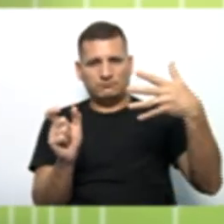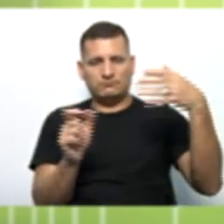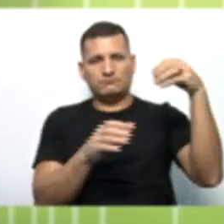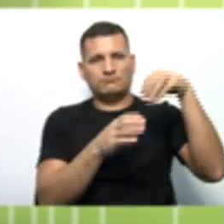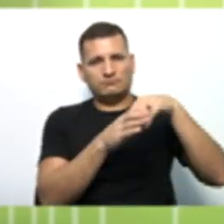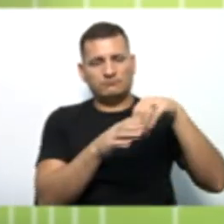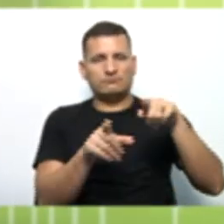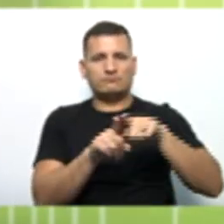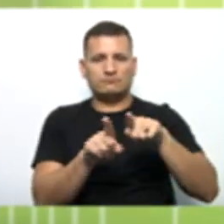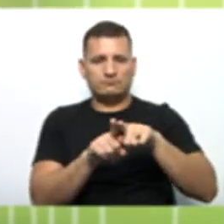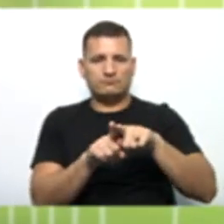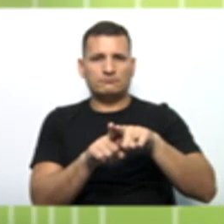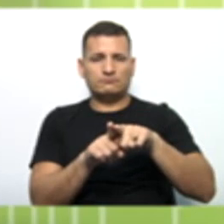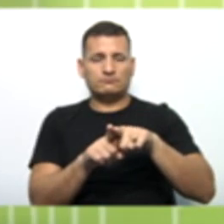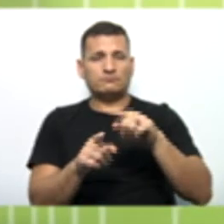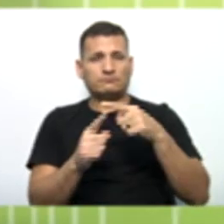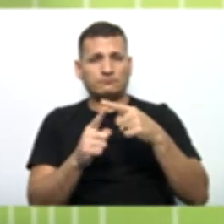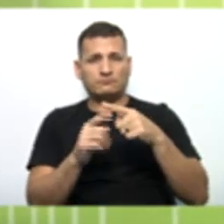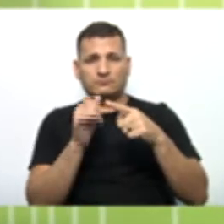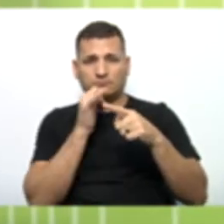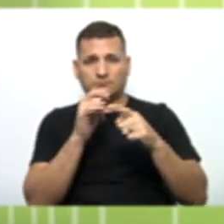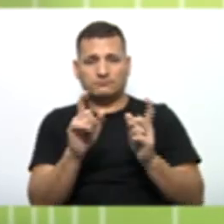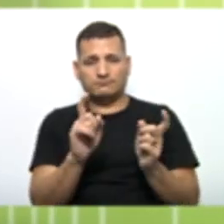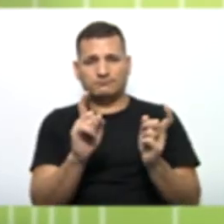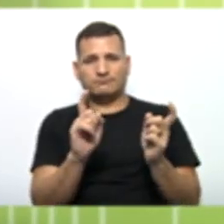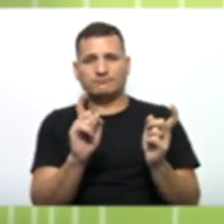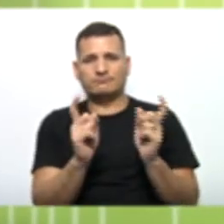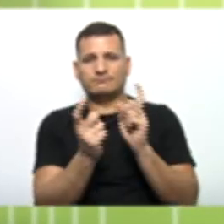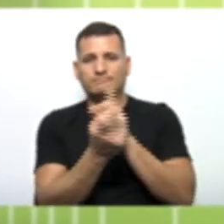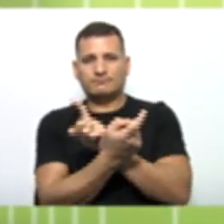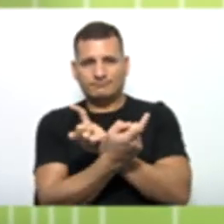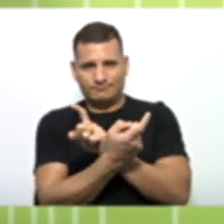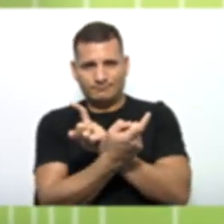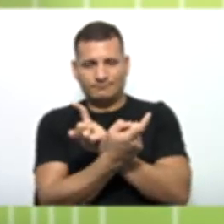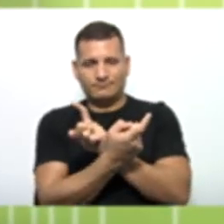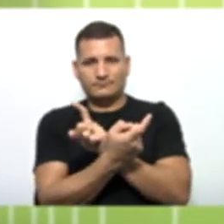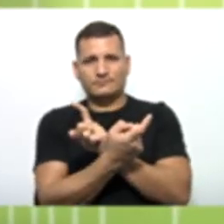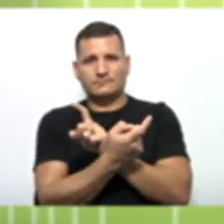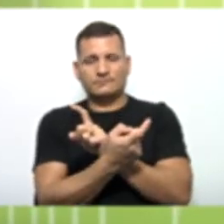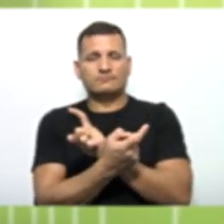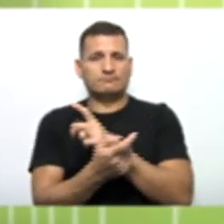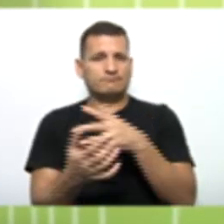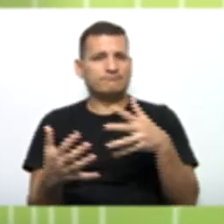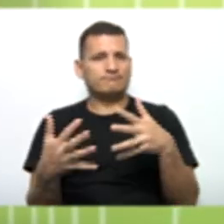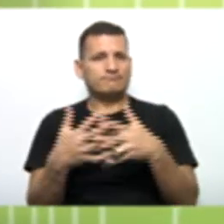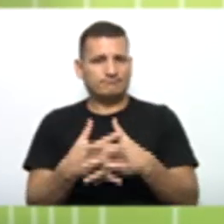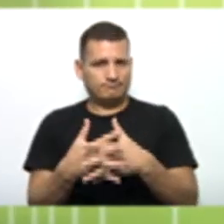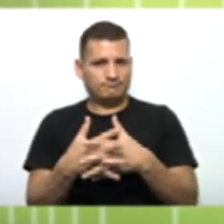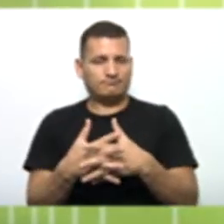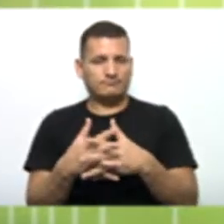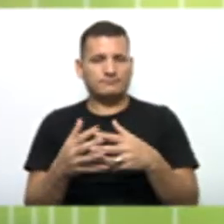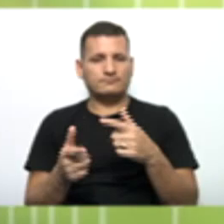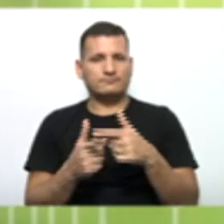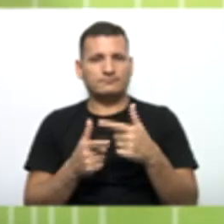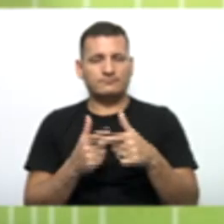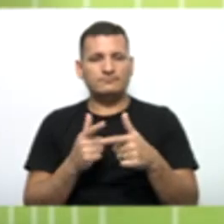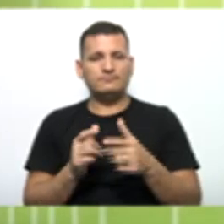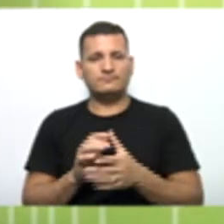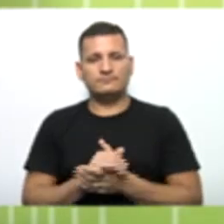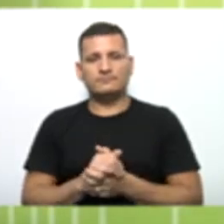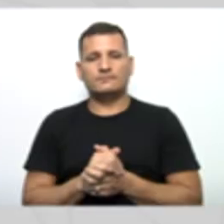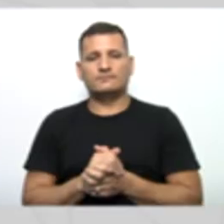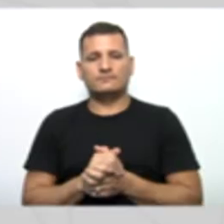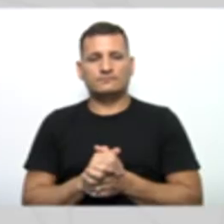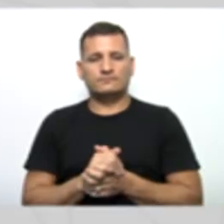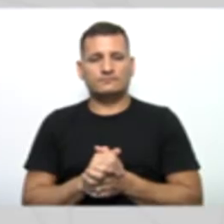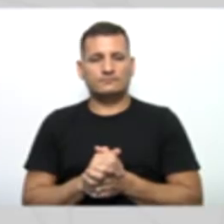nisso, porque se você inverter na hora de criar o seu sistema, vai dar confusão, ok? Porque, ó, olha, observa aqui,